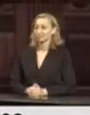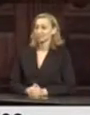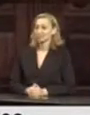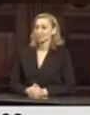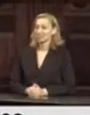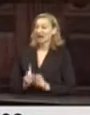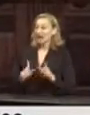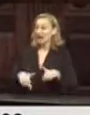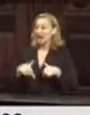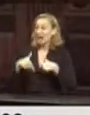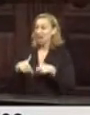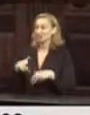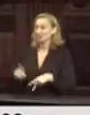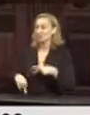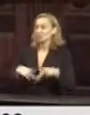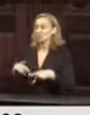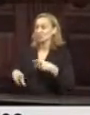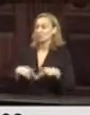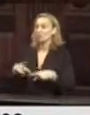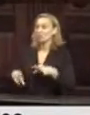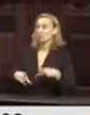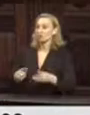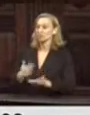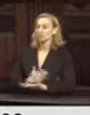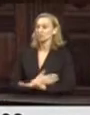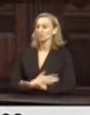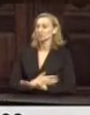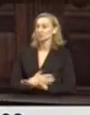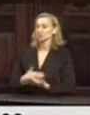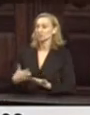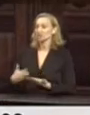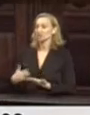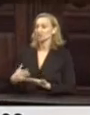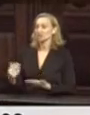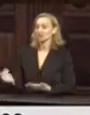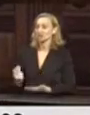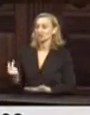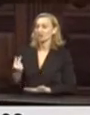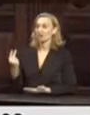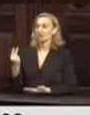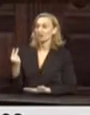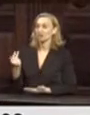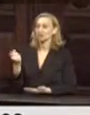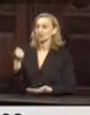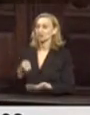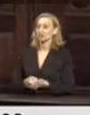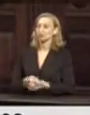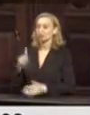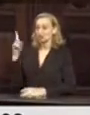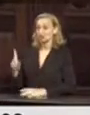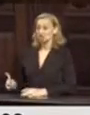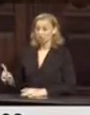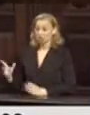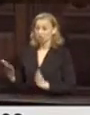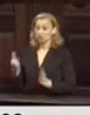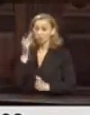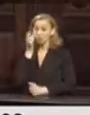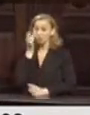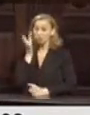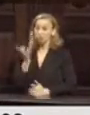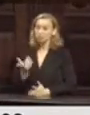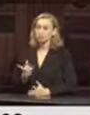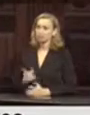princípios de urbanidade e de cumprimento dos direitos humanos. Isto não